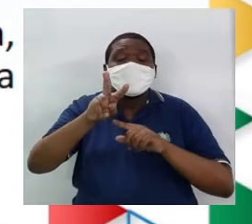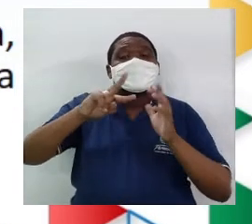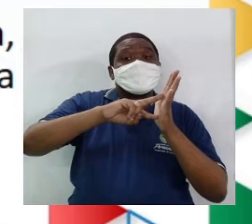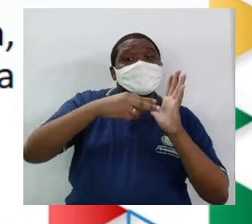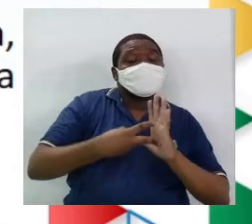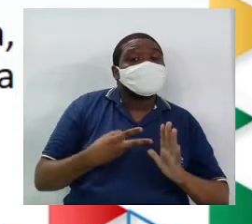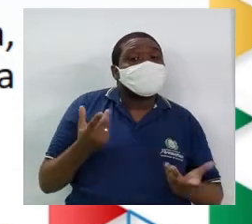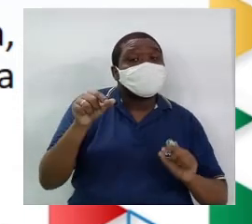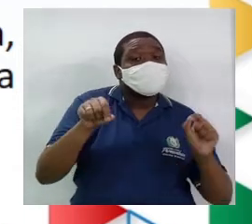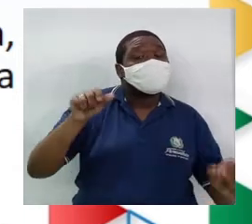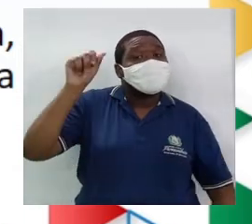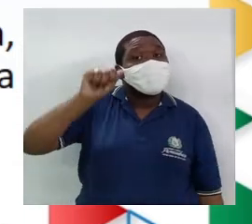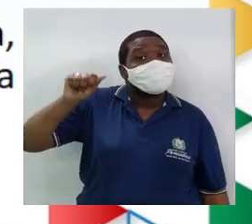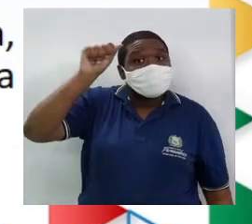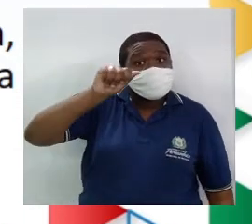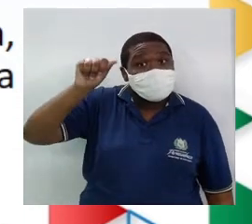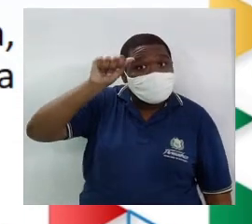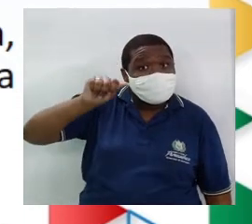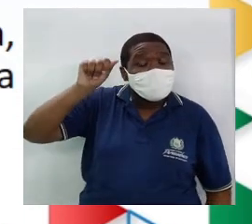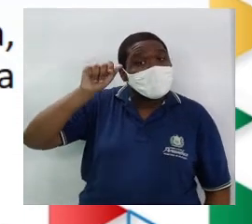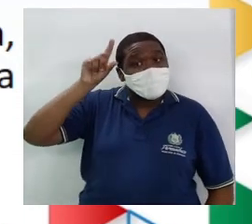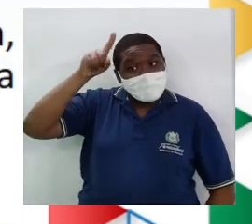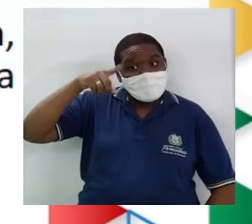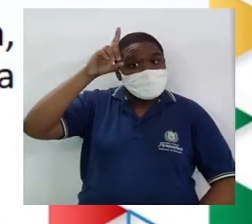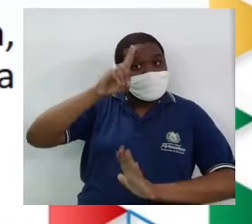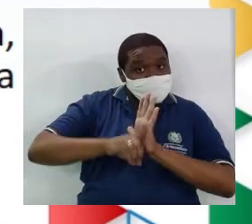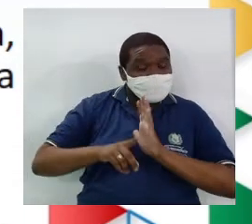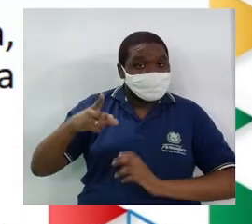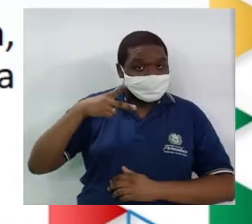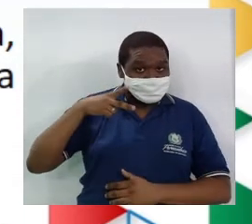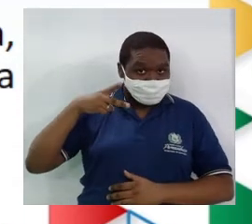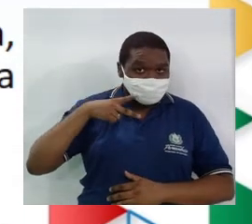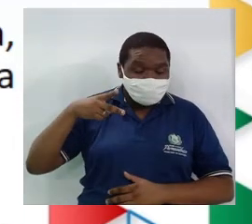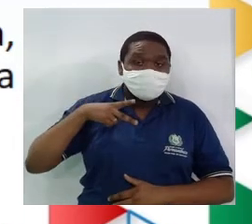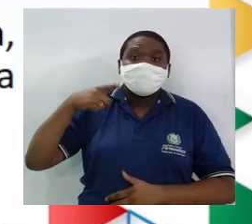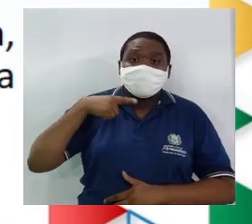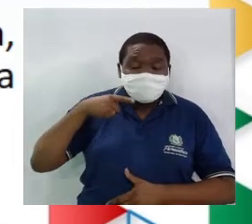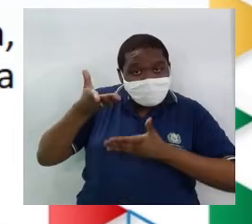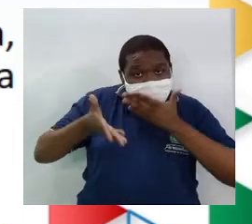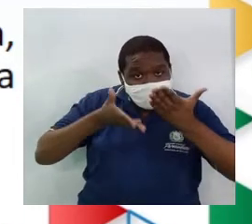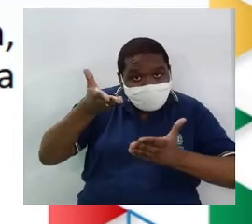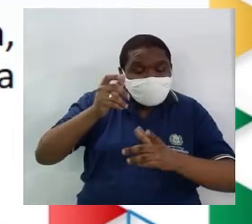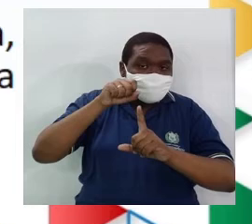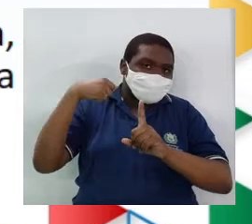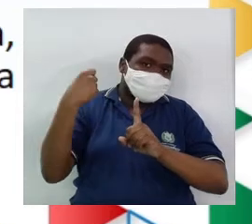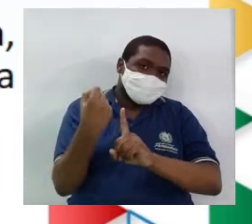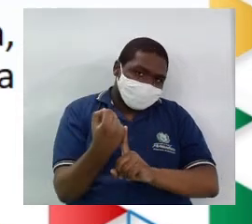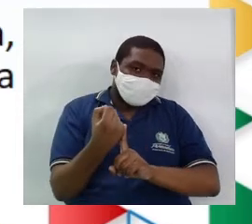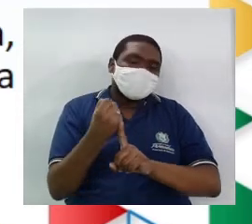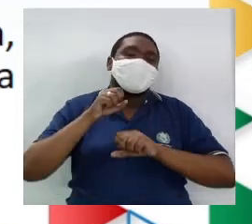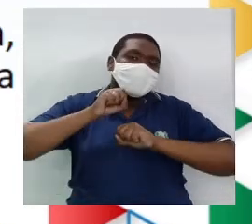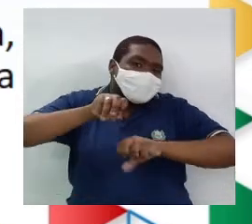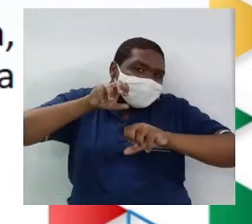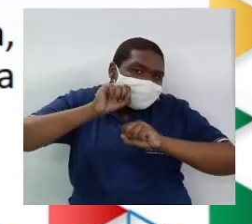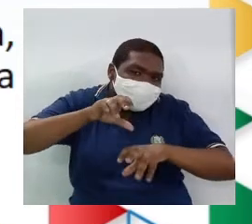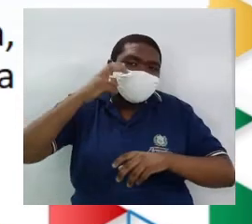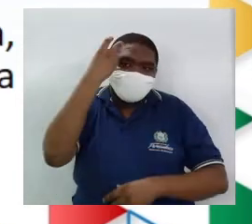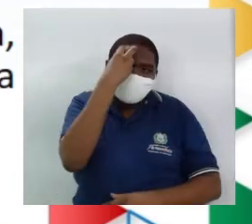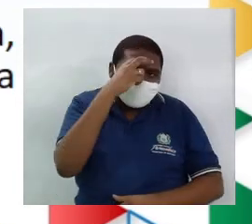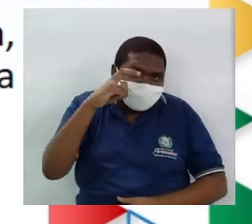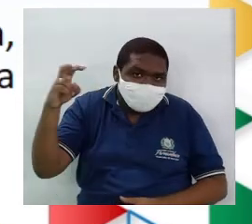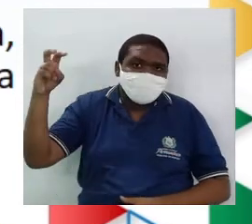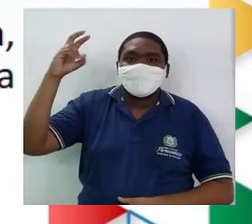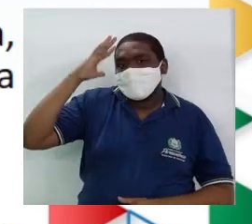associação civil de direito privado que faz benefício filantrópica, educacional,